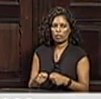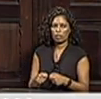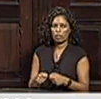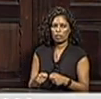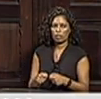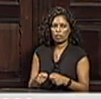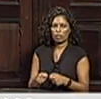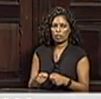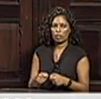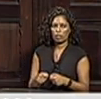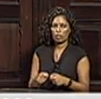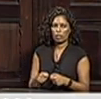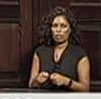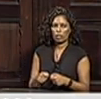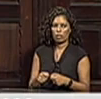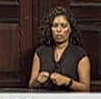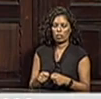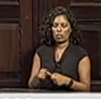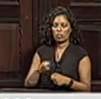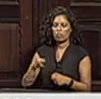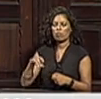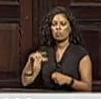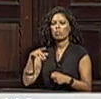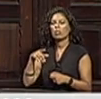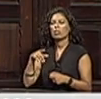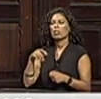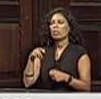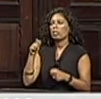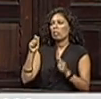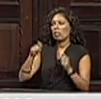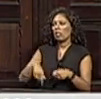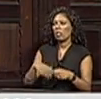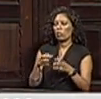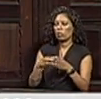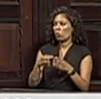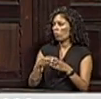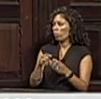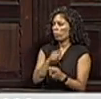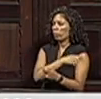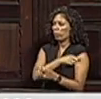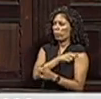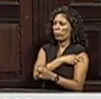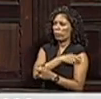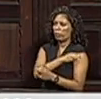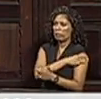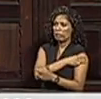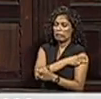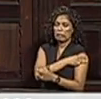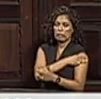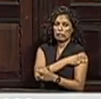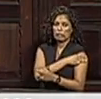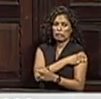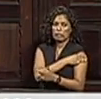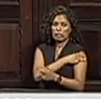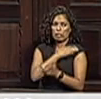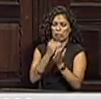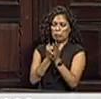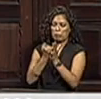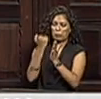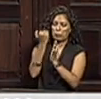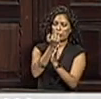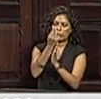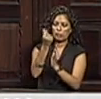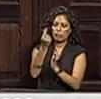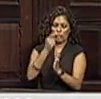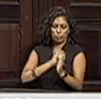faixa maior do que a faixa 5. Mas está enquadrando todos na faixa 5. Fala no microfone, por favor, Paulo. Verificar, eu estava